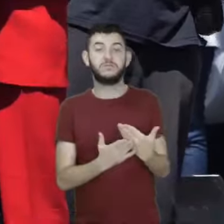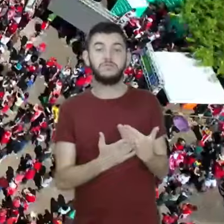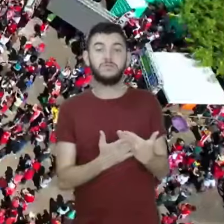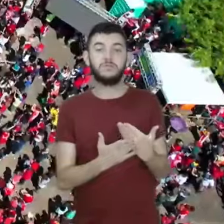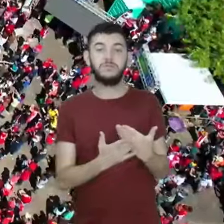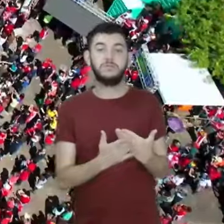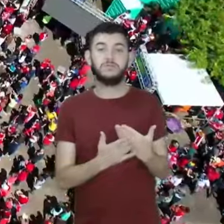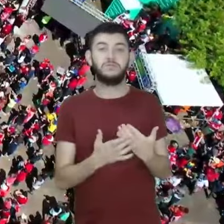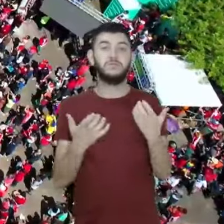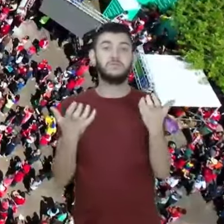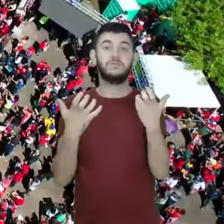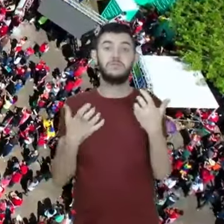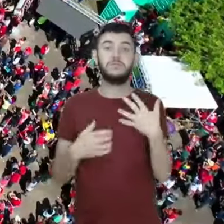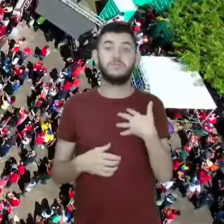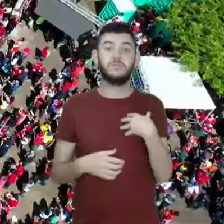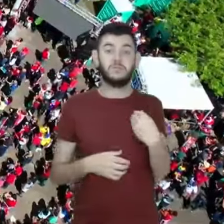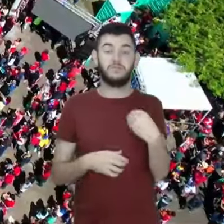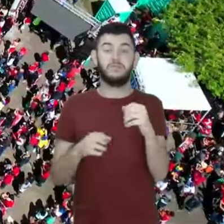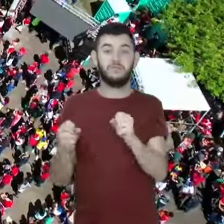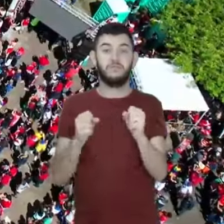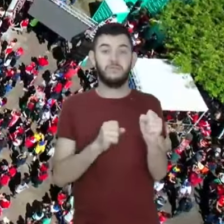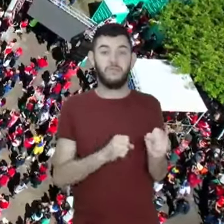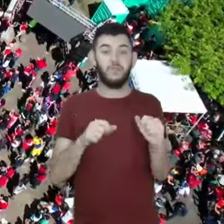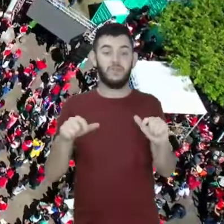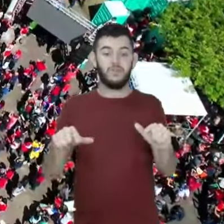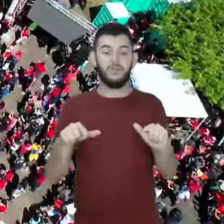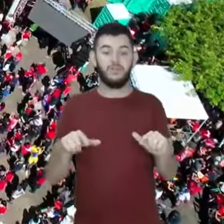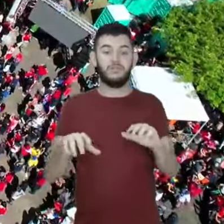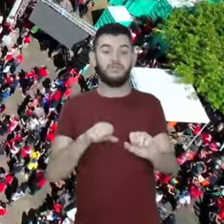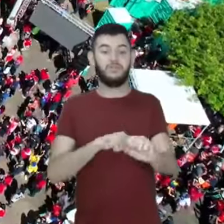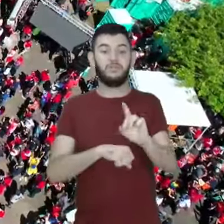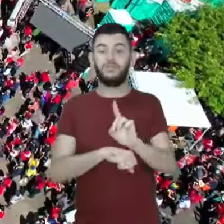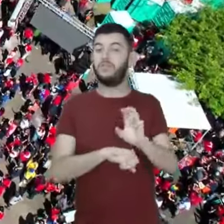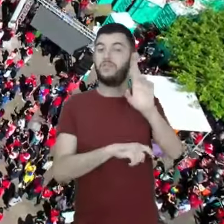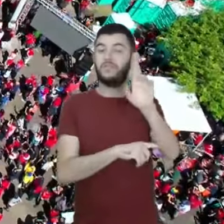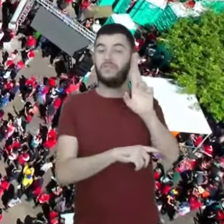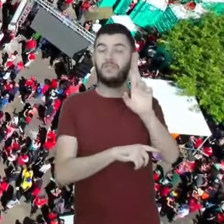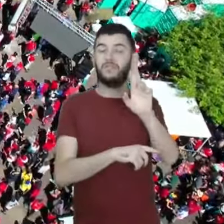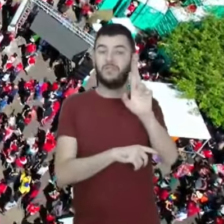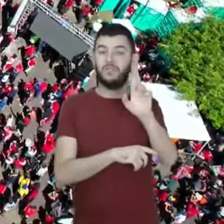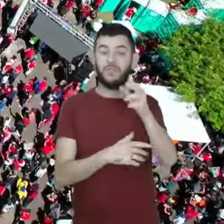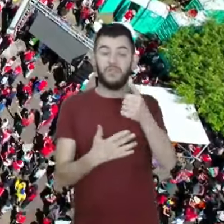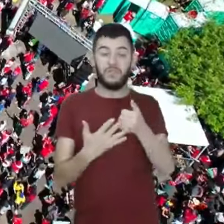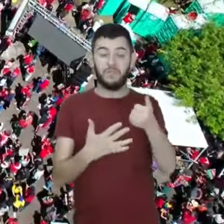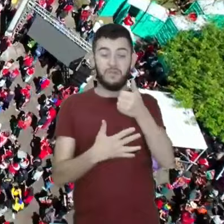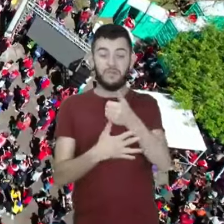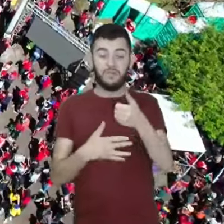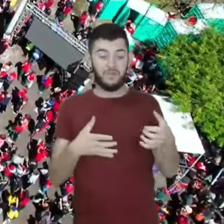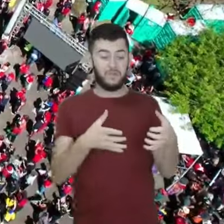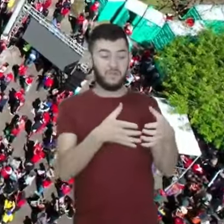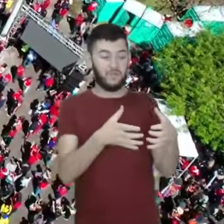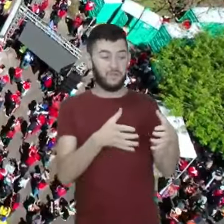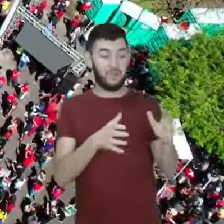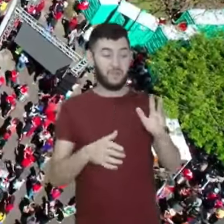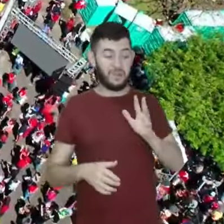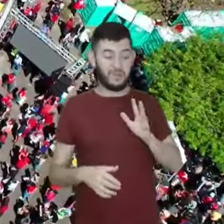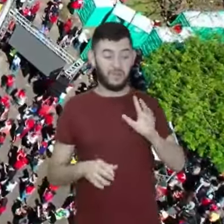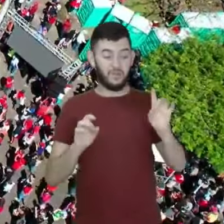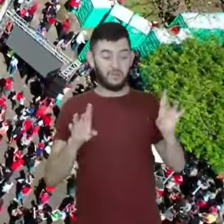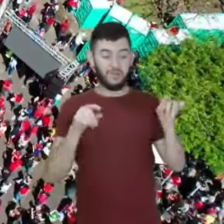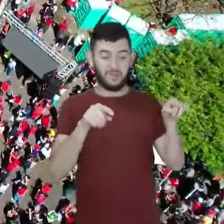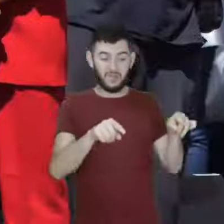possam tirar um diploma de doutor, porque não é privilégio dos ricos, é direito de todos. O que nós